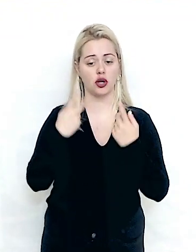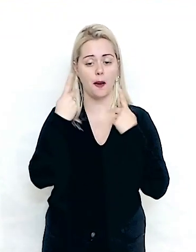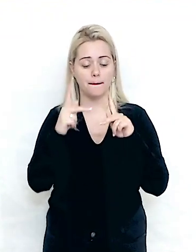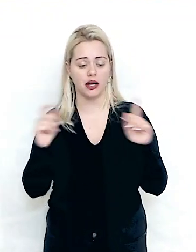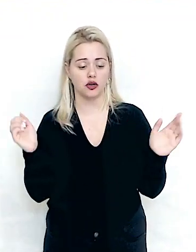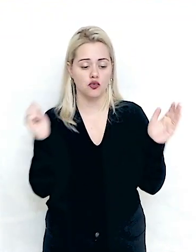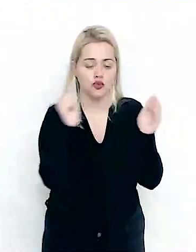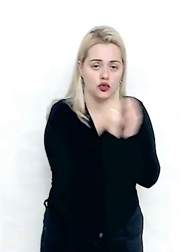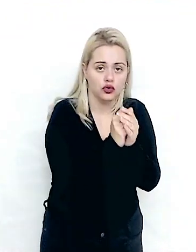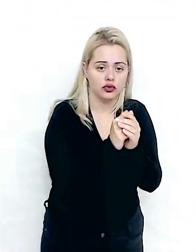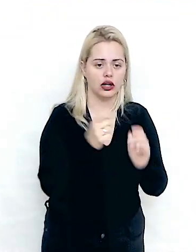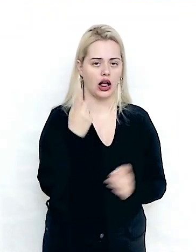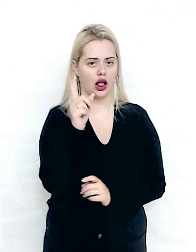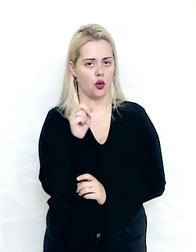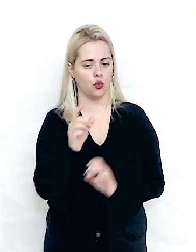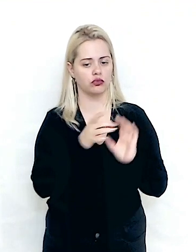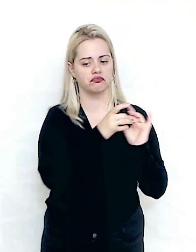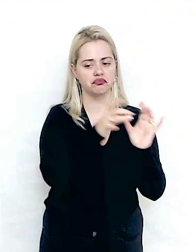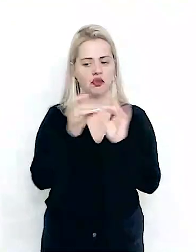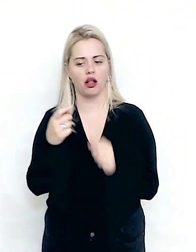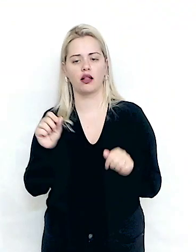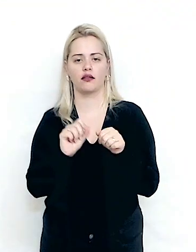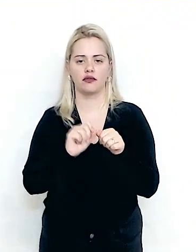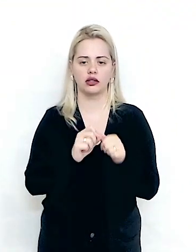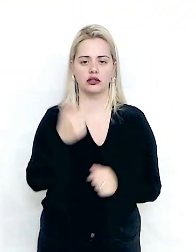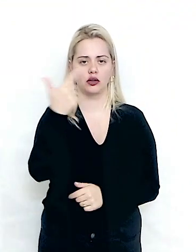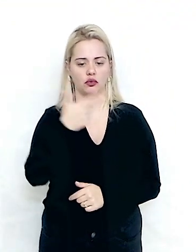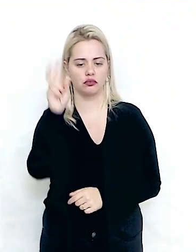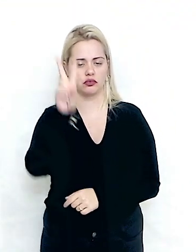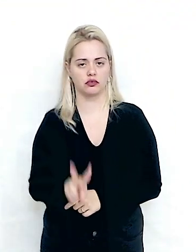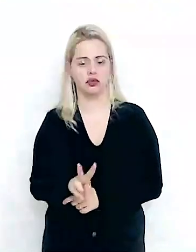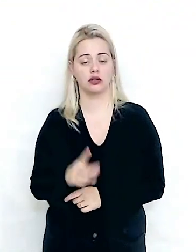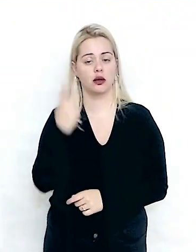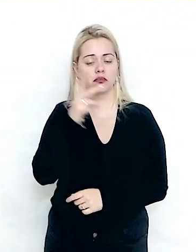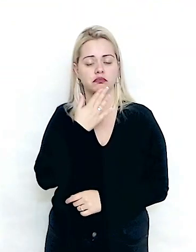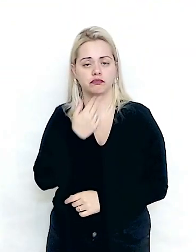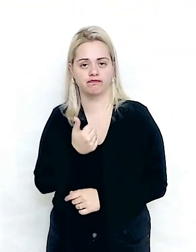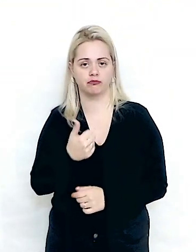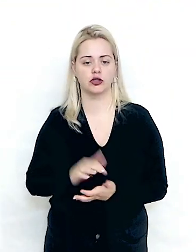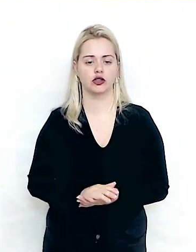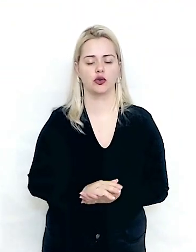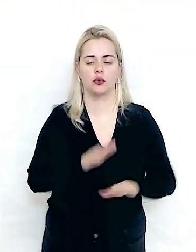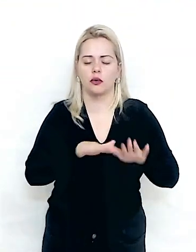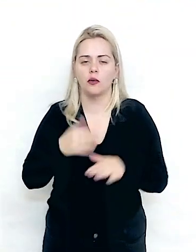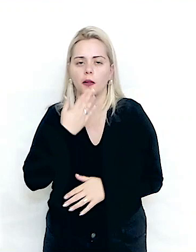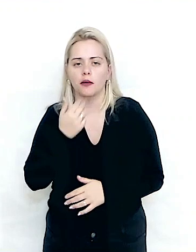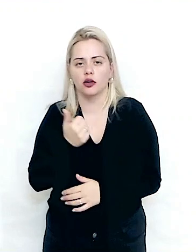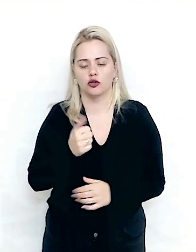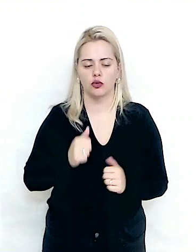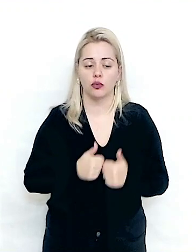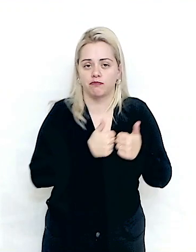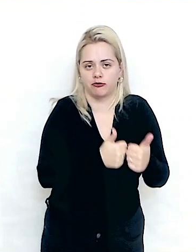complementem, para que a gente não duplique um que o outro está fazendo, para que a gente possa abranger o maior número de setores da maneira mais eficiente possível.